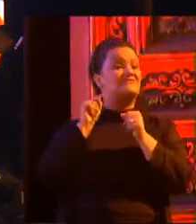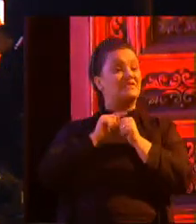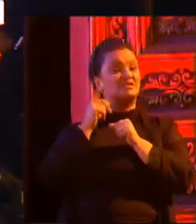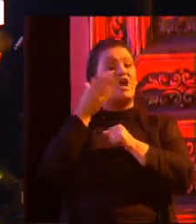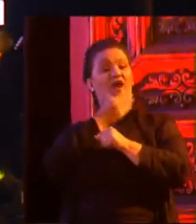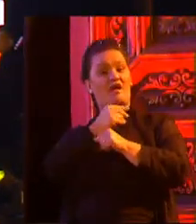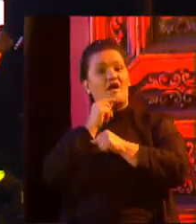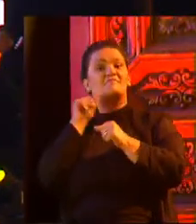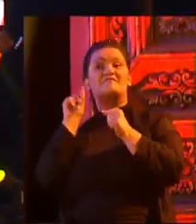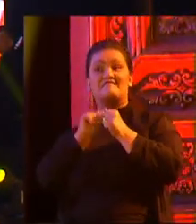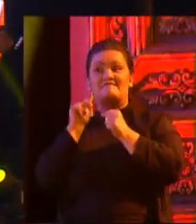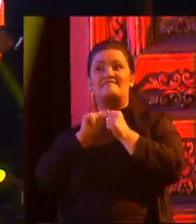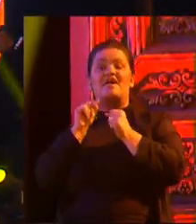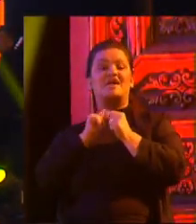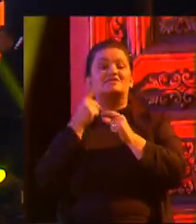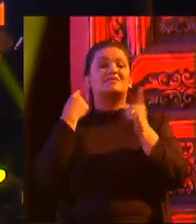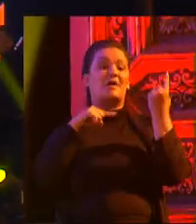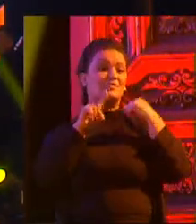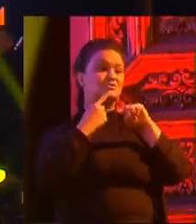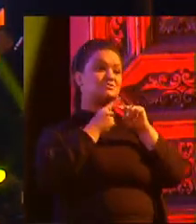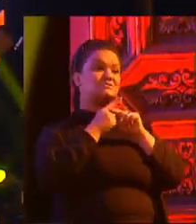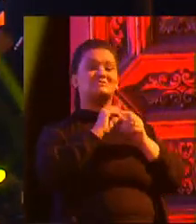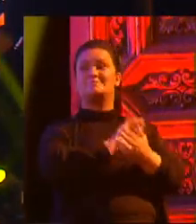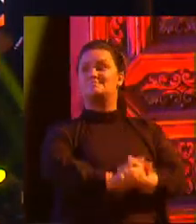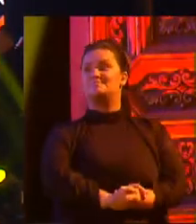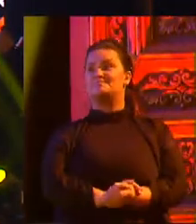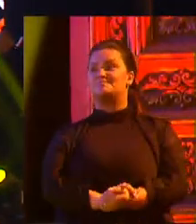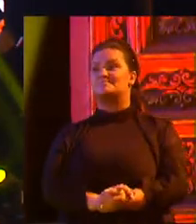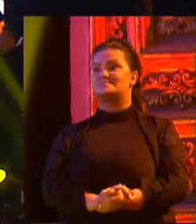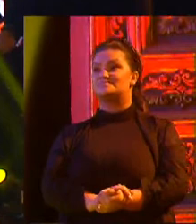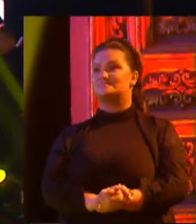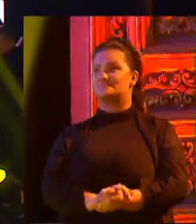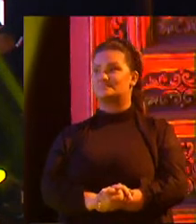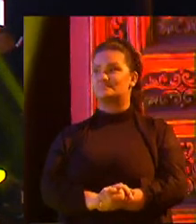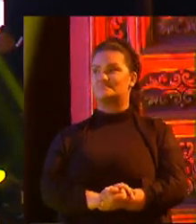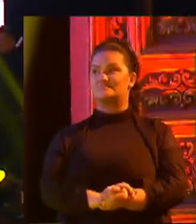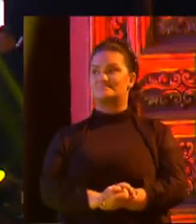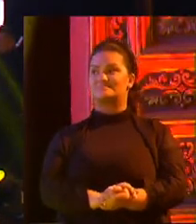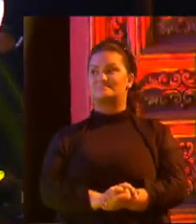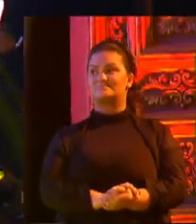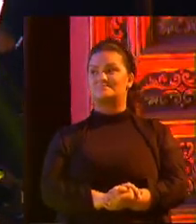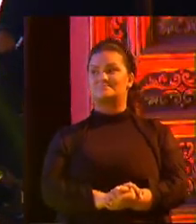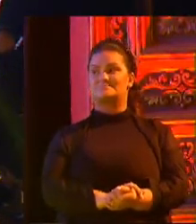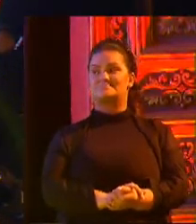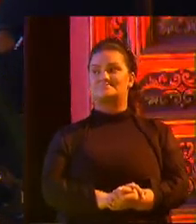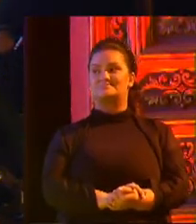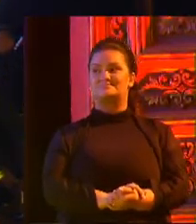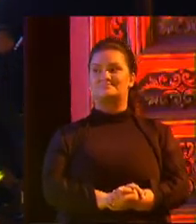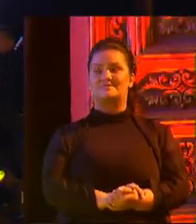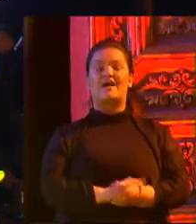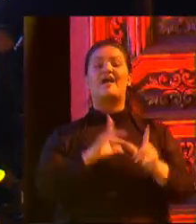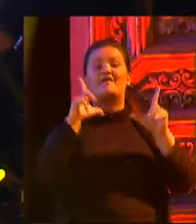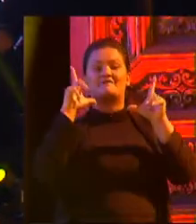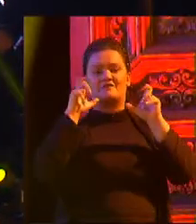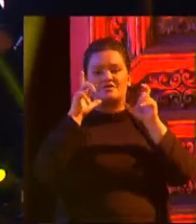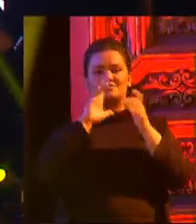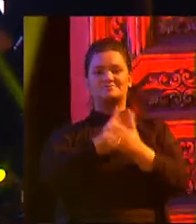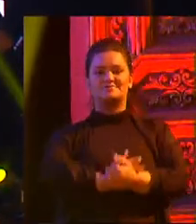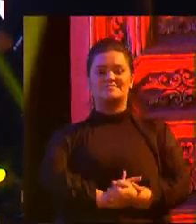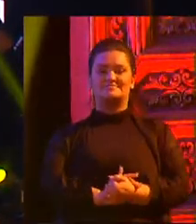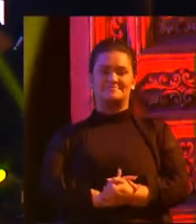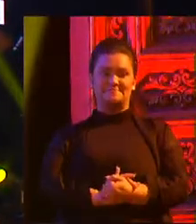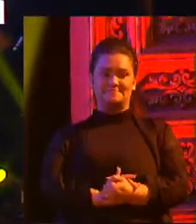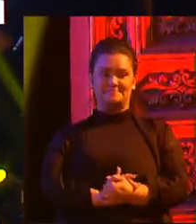Marquinho. Podia. Olha, Camarão. Parabéns, Camarão. Nosso diretor musical aqui, ó. Então, bora fazer nosso retrato. Premiar o...